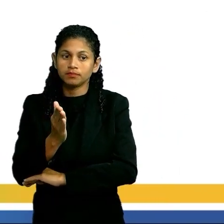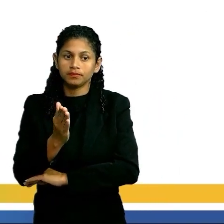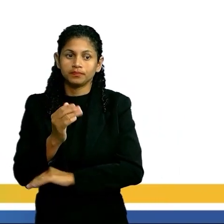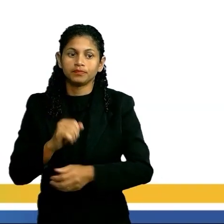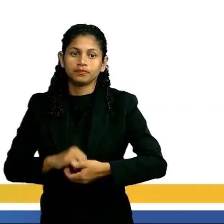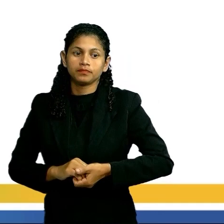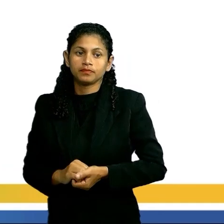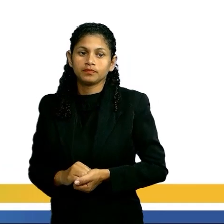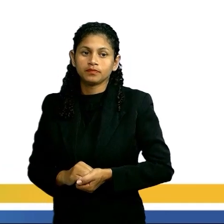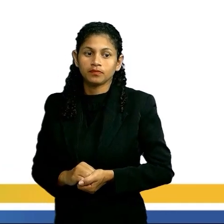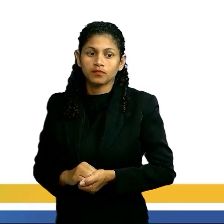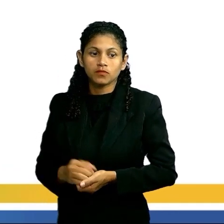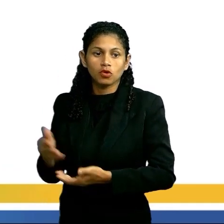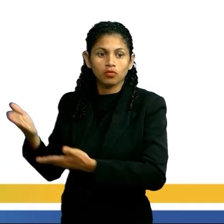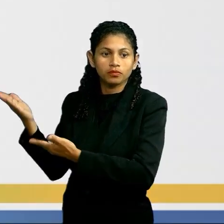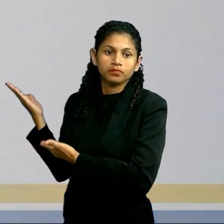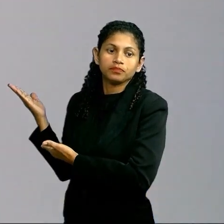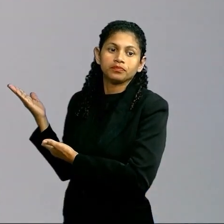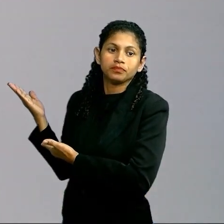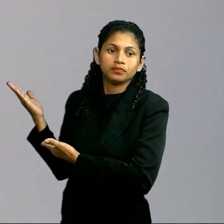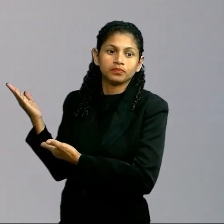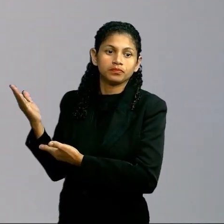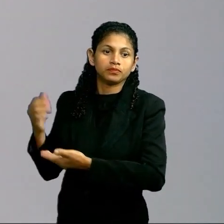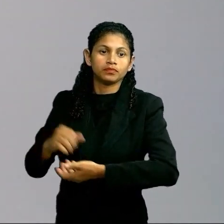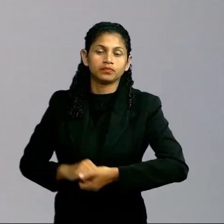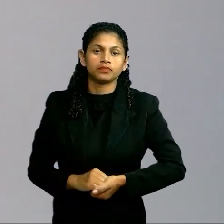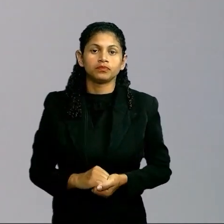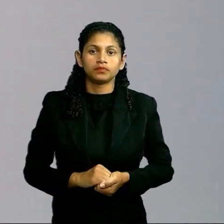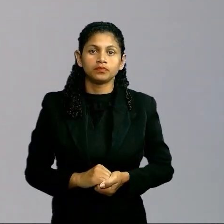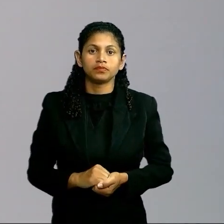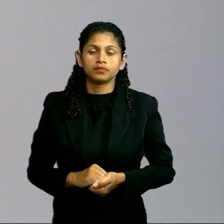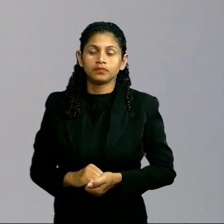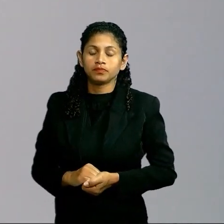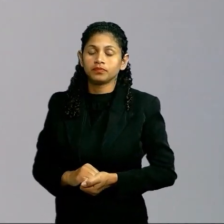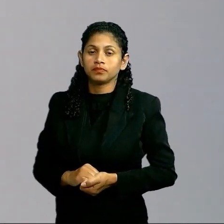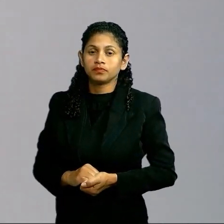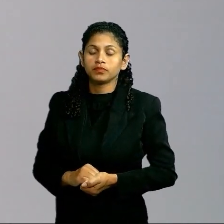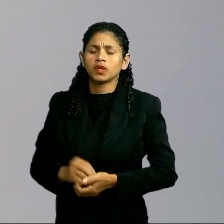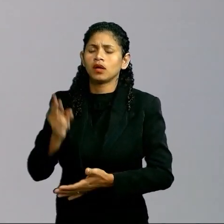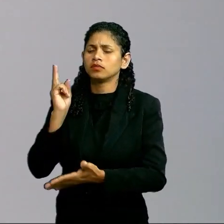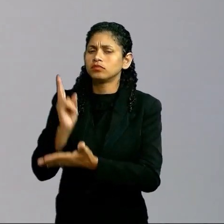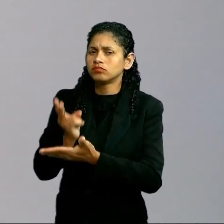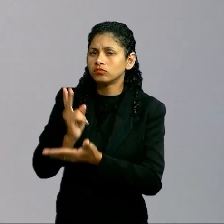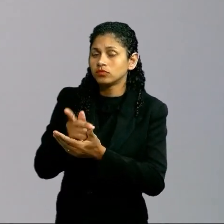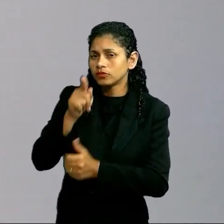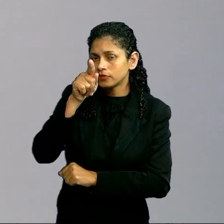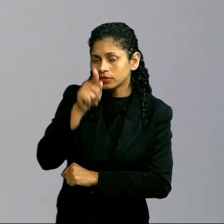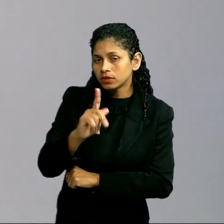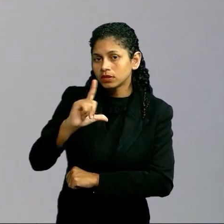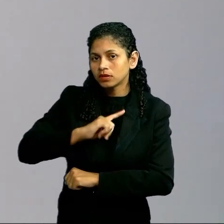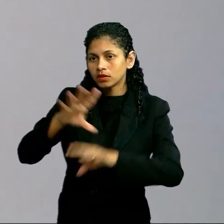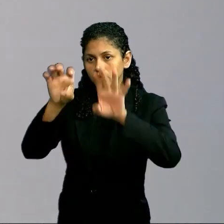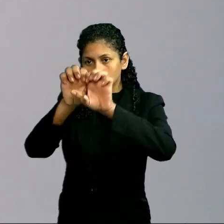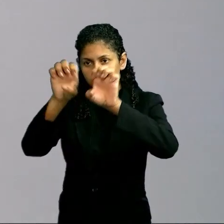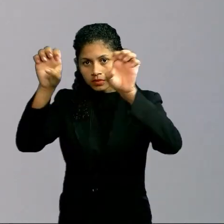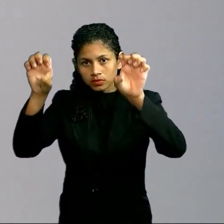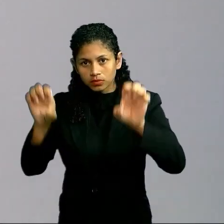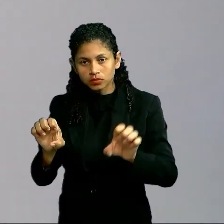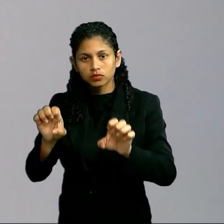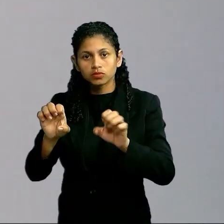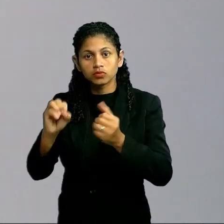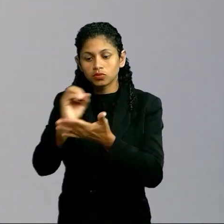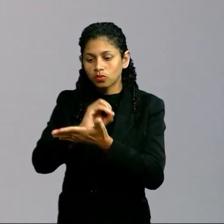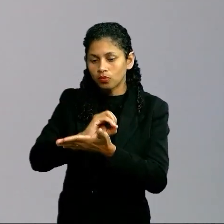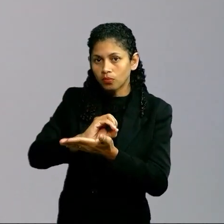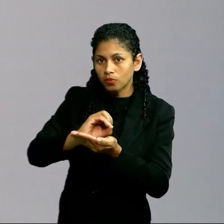isso. Então, ó, aqui comigo. Toda vez que vocês tiverem uma estrutura orgânica que